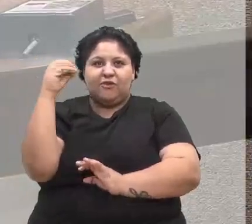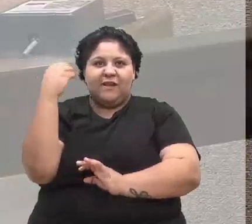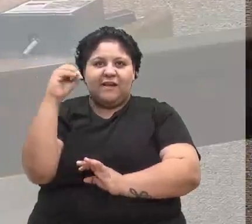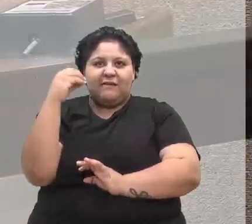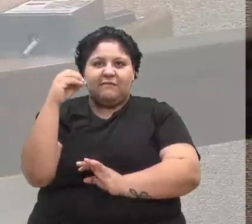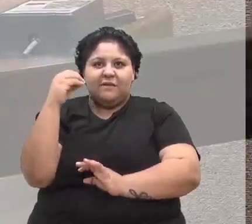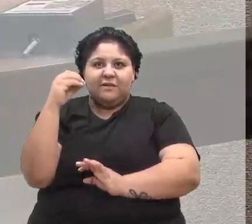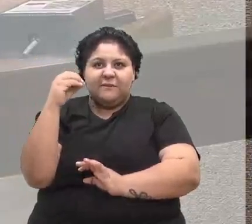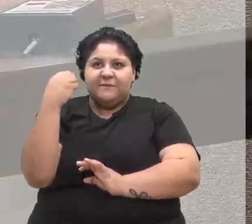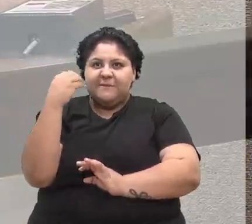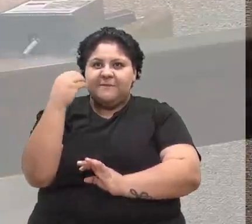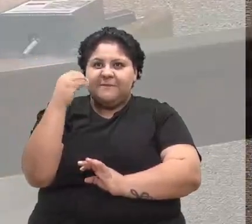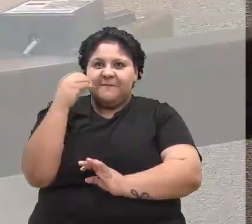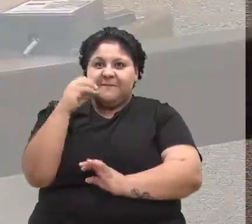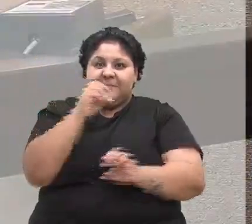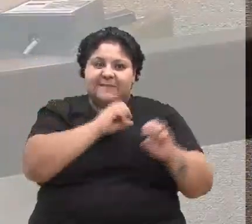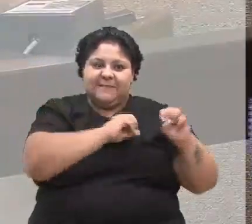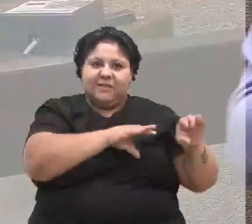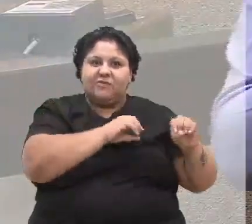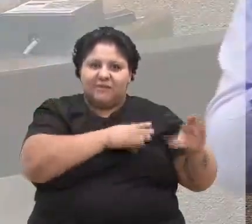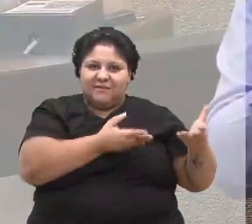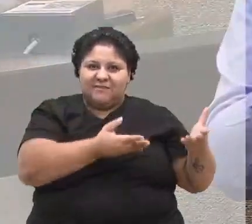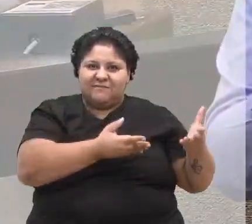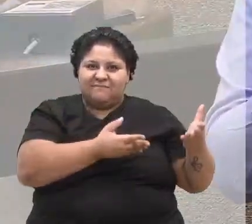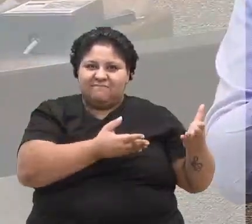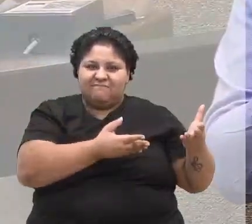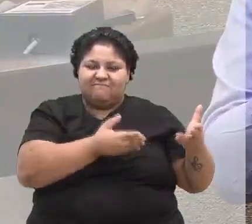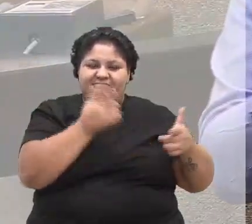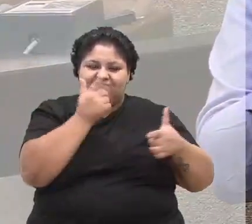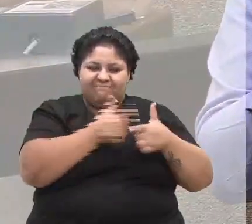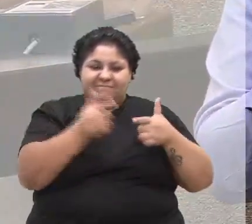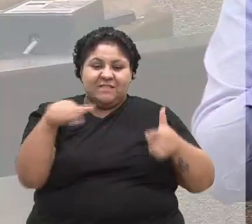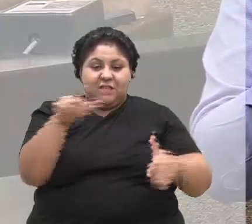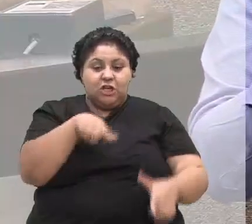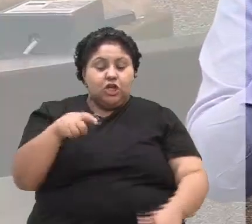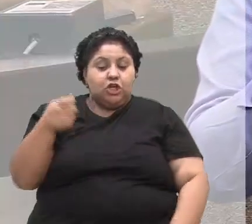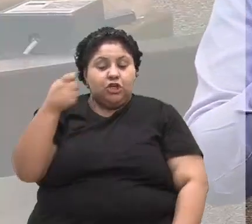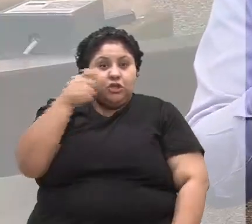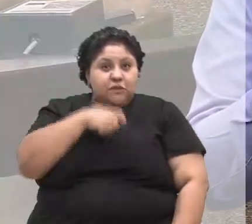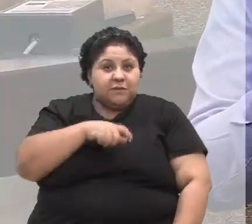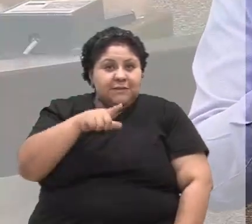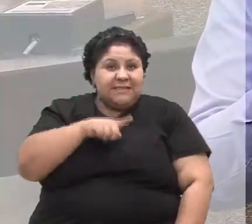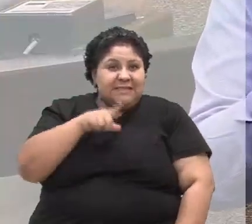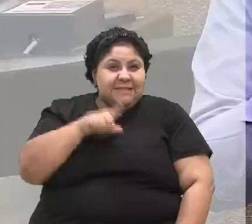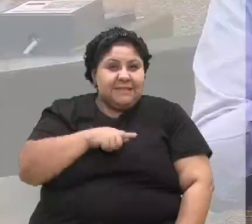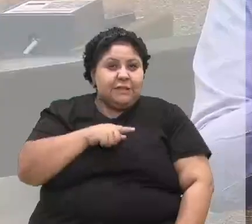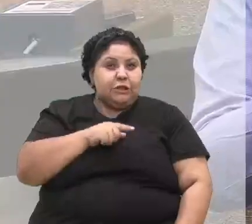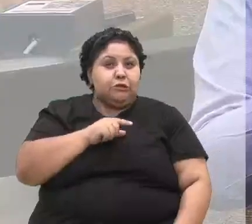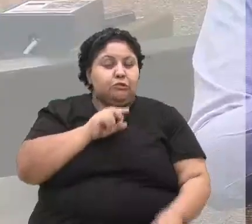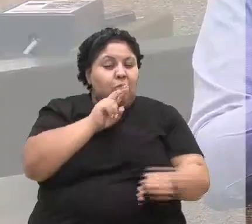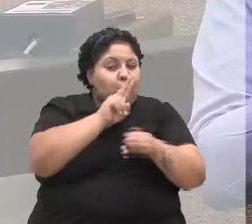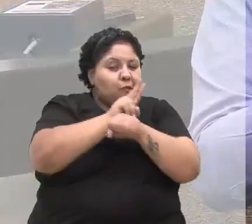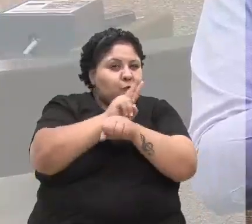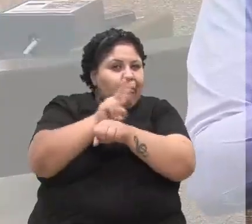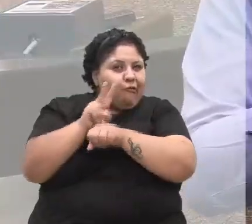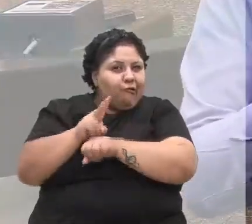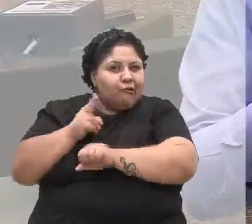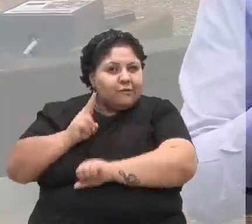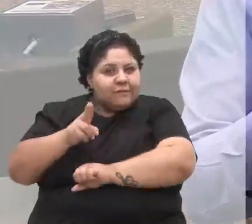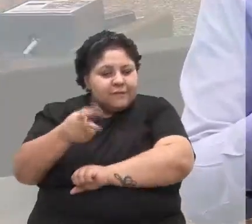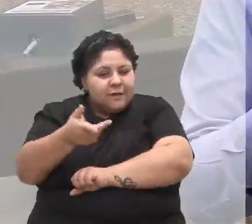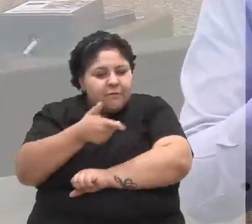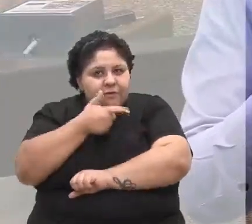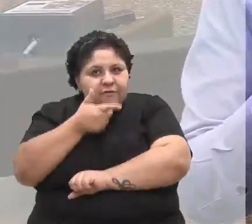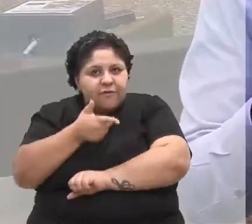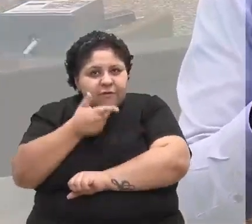na educação. Então, são situações que às vezes nós precisamos ter o cuidado, e eu sempre me refiro,